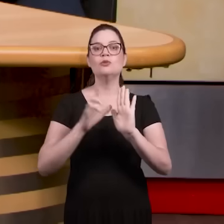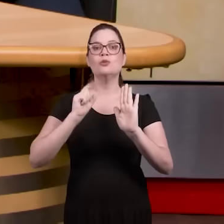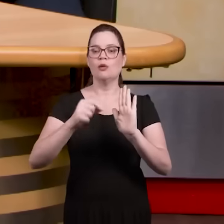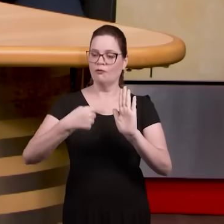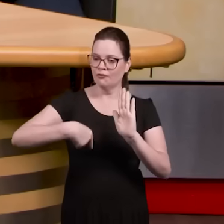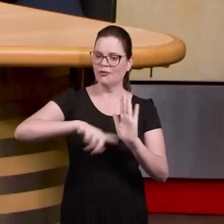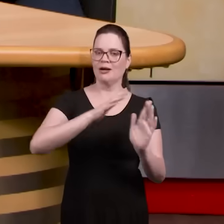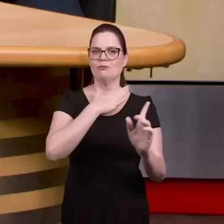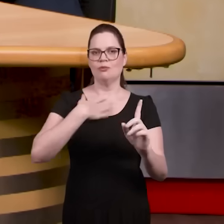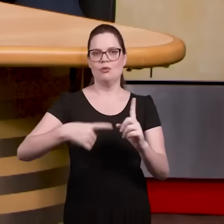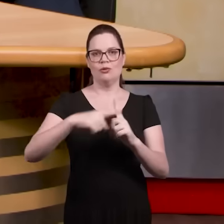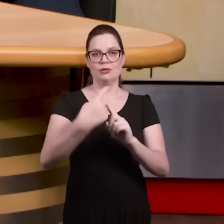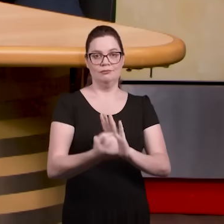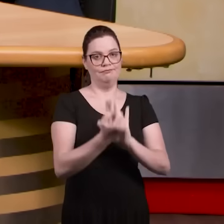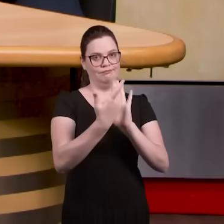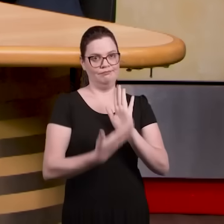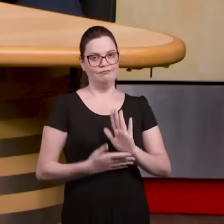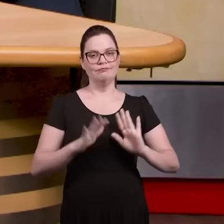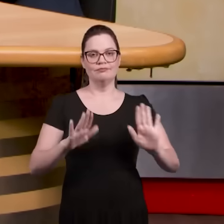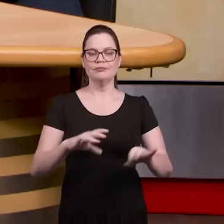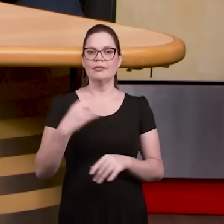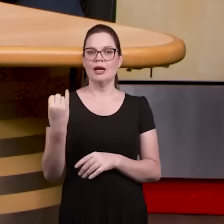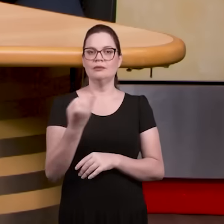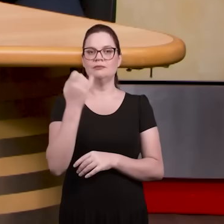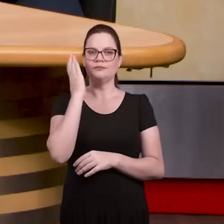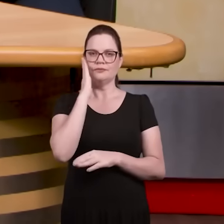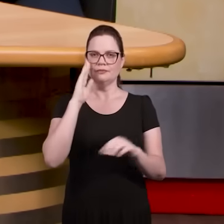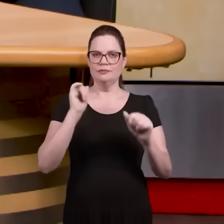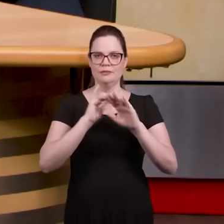Marcelo, e isso é bom e importante para a igreja,